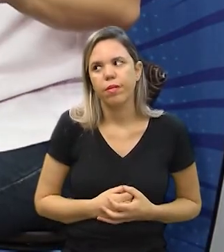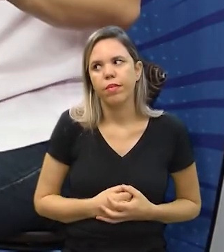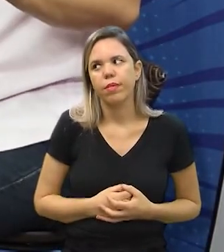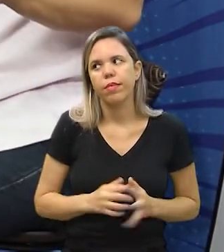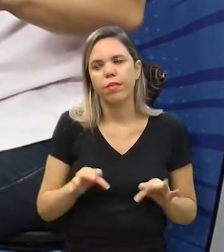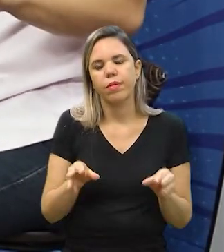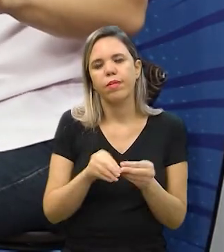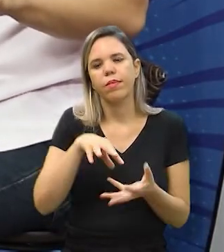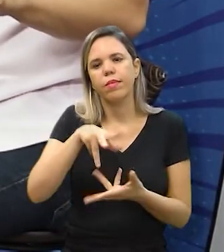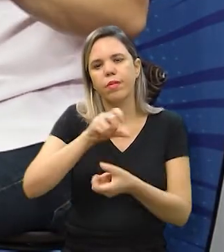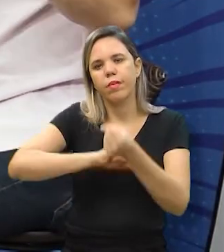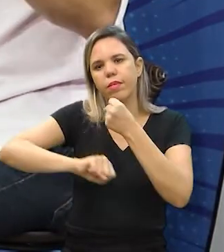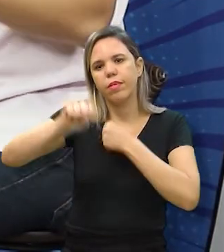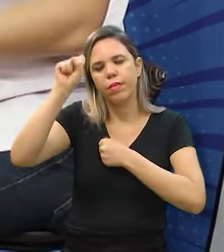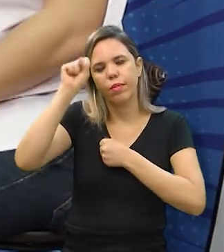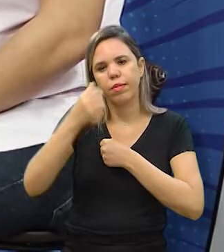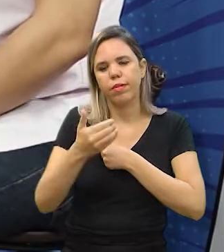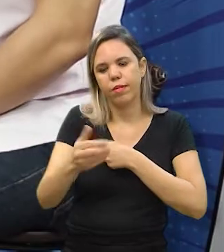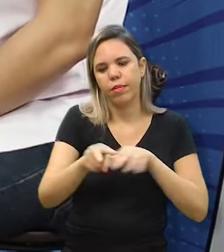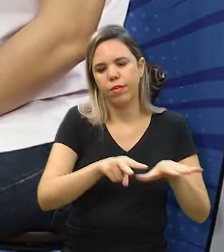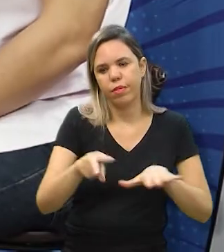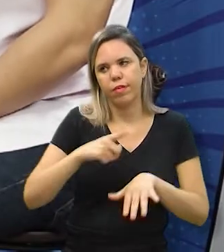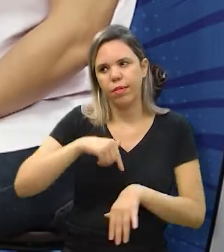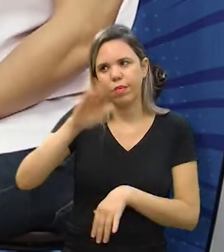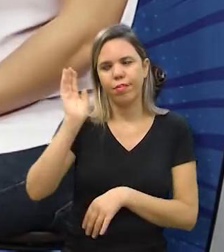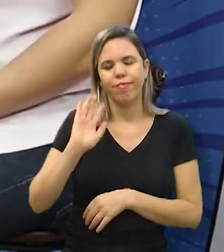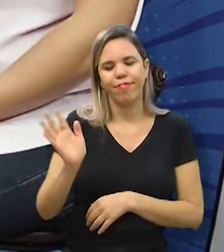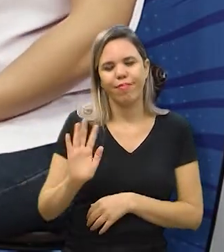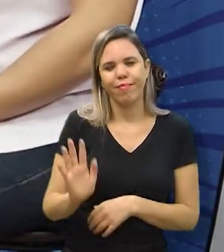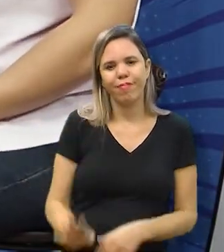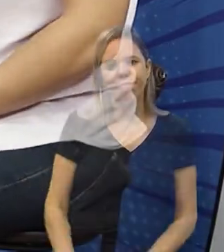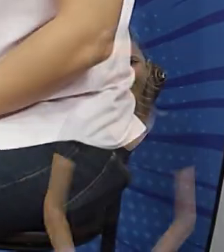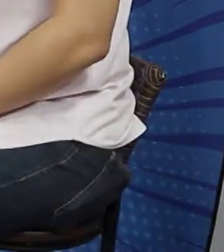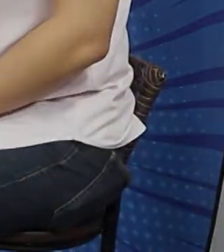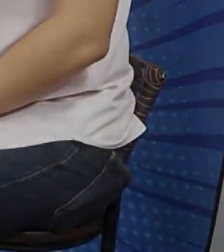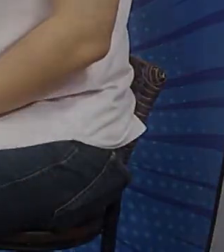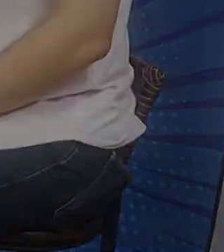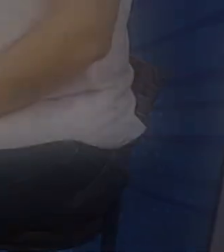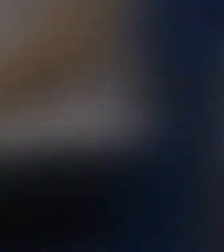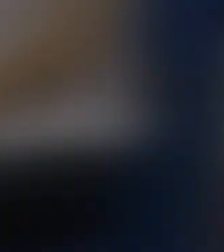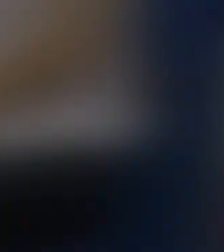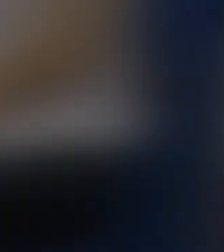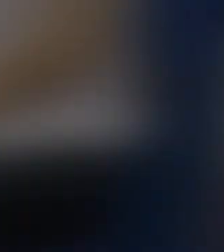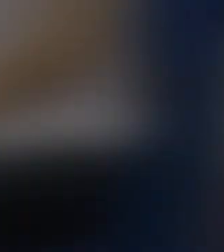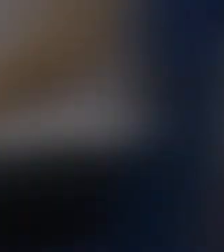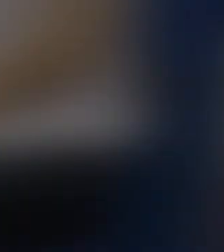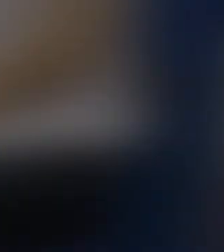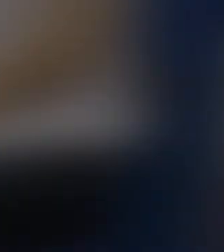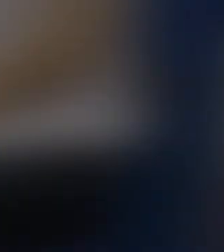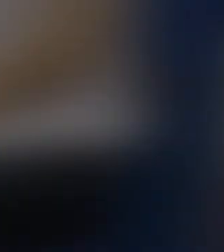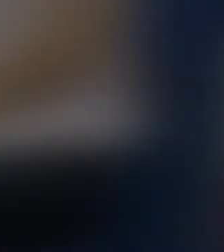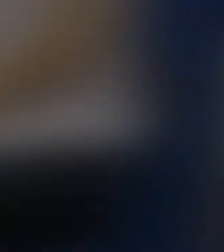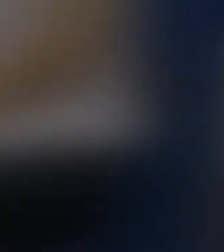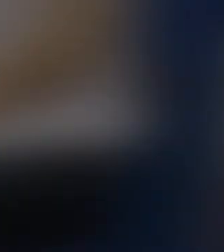Ponto final no Universo Épico e na próxima semana tem muito mais. Tchau, tchau!